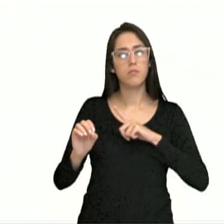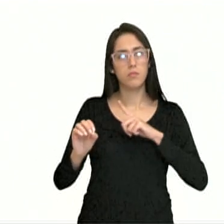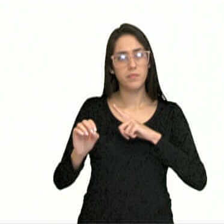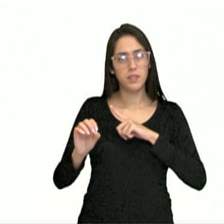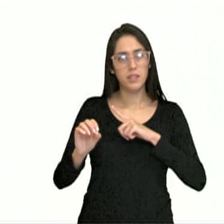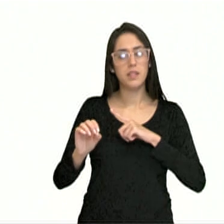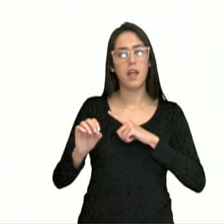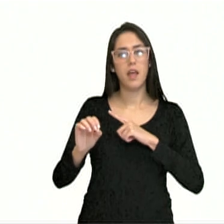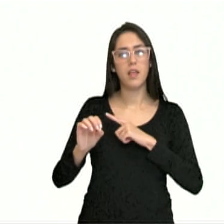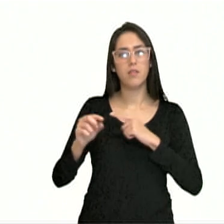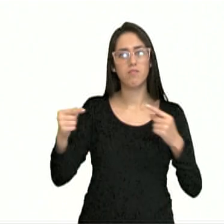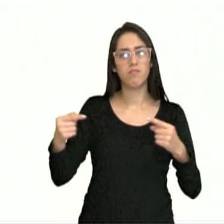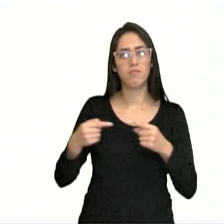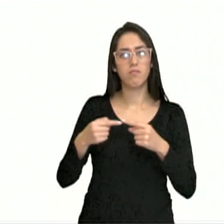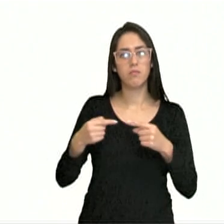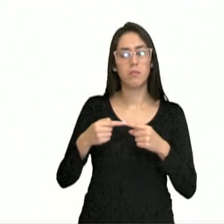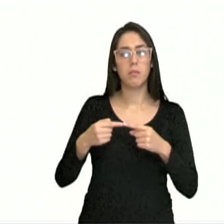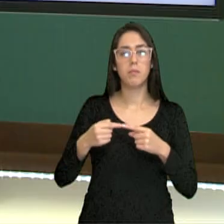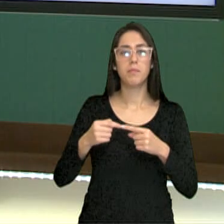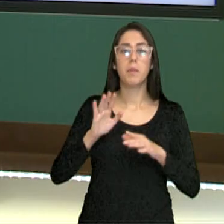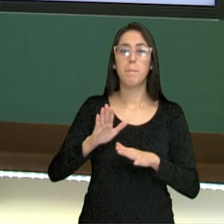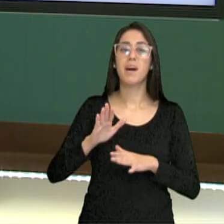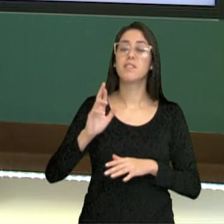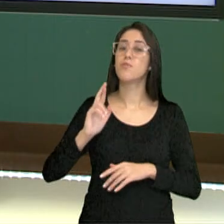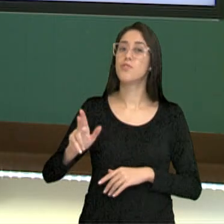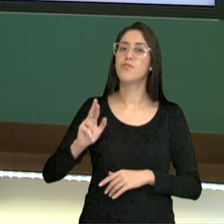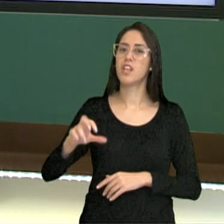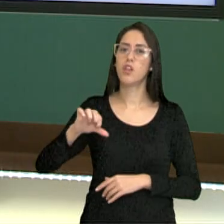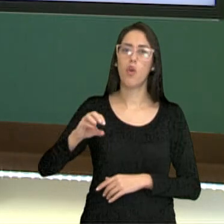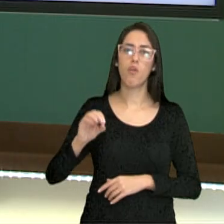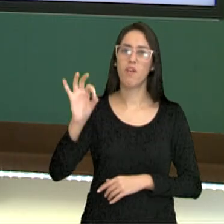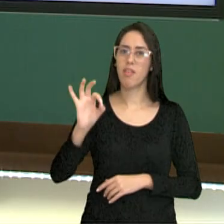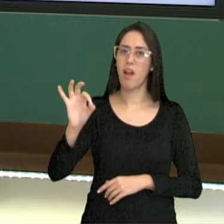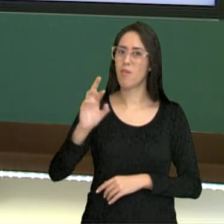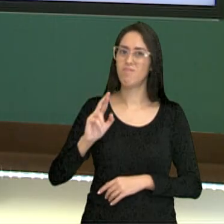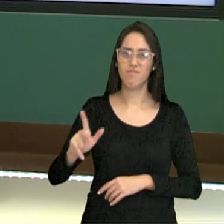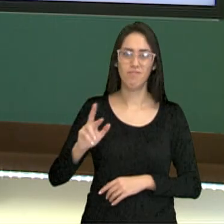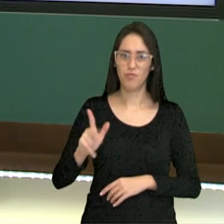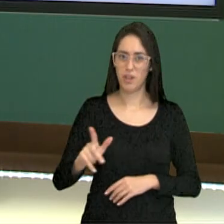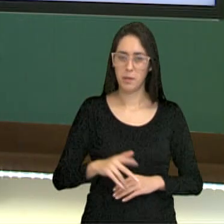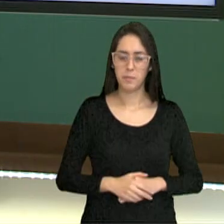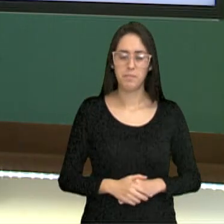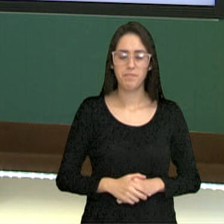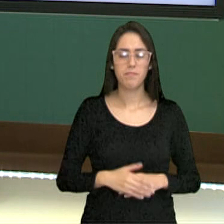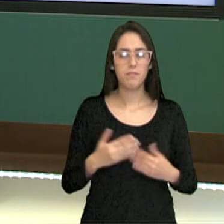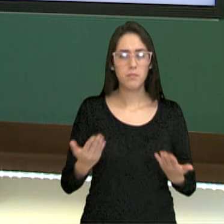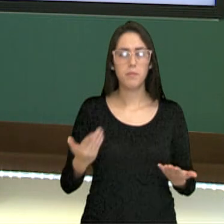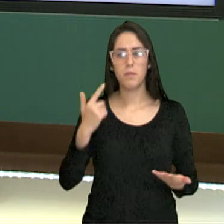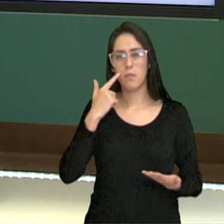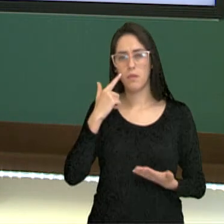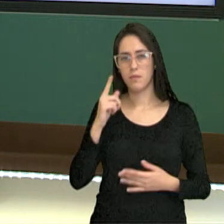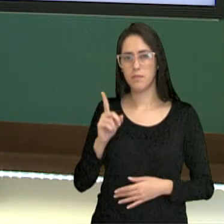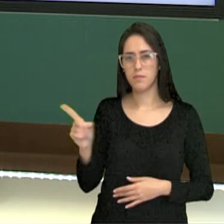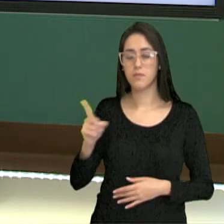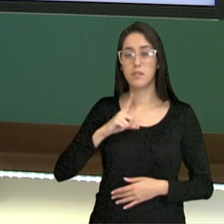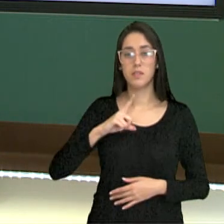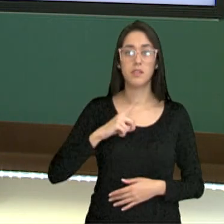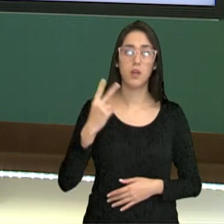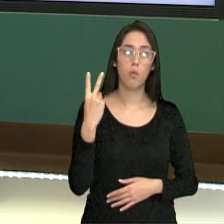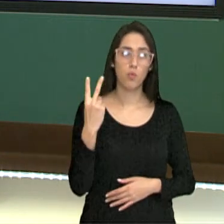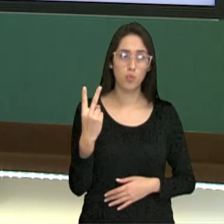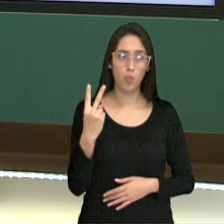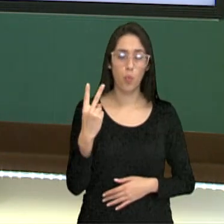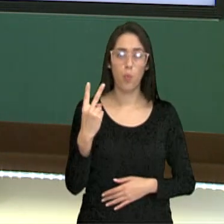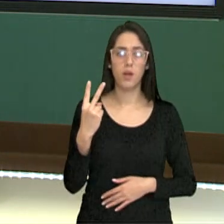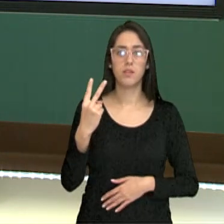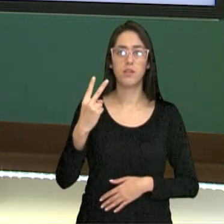um ângulo diferente de 90 graus e não vai coincidir com a altura. Aqui nós temos as duas secções que a gente pode